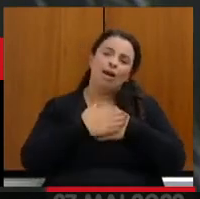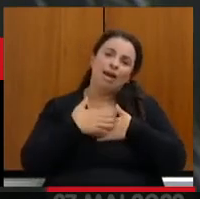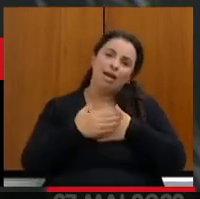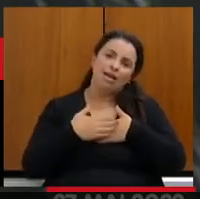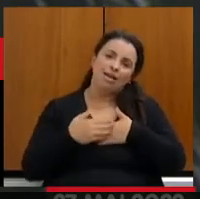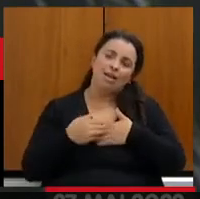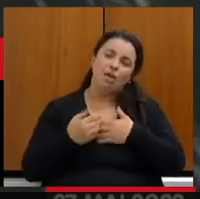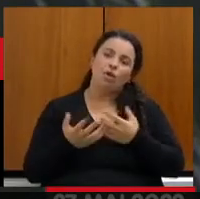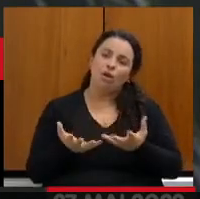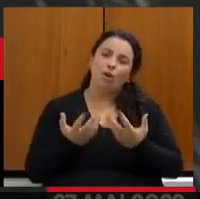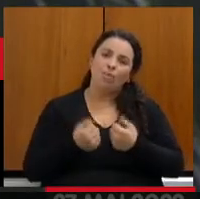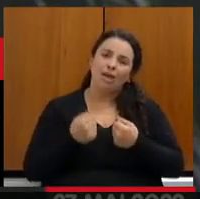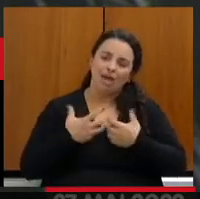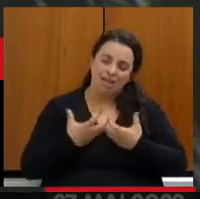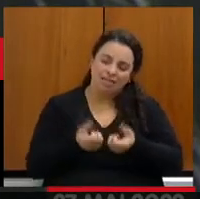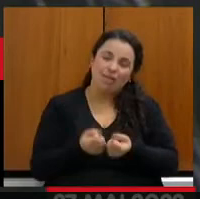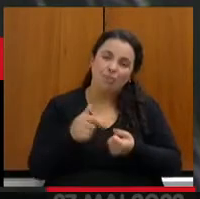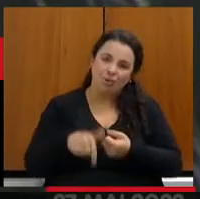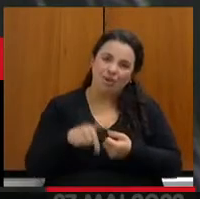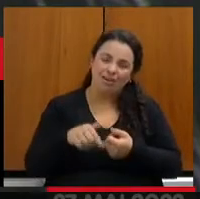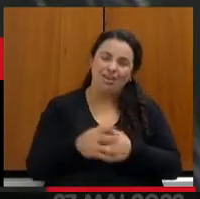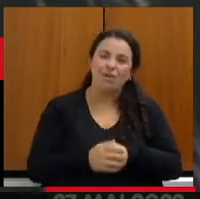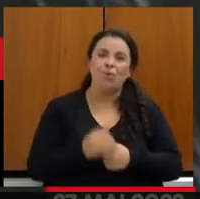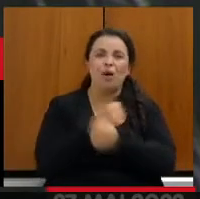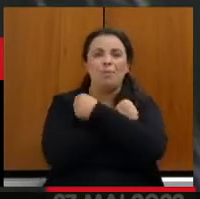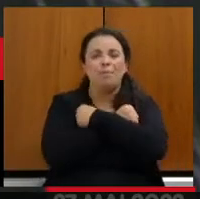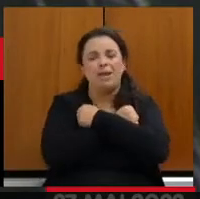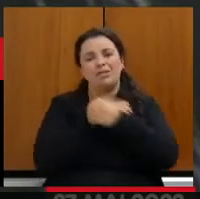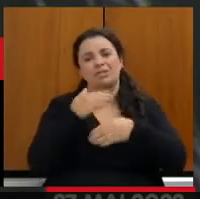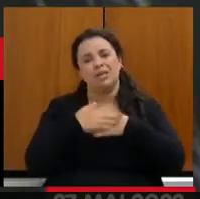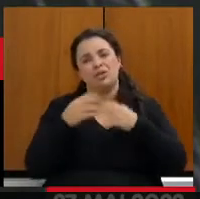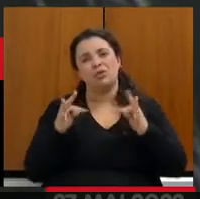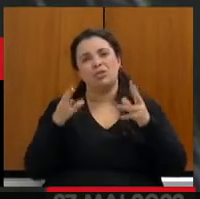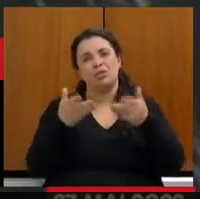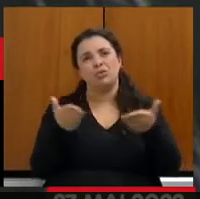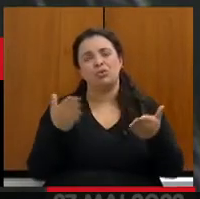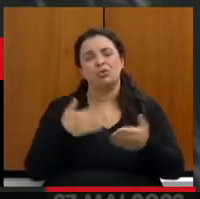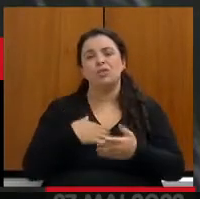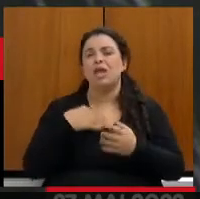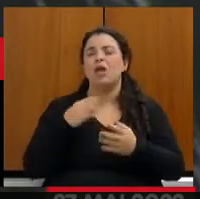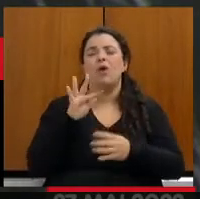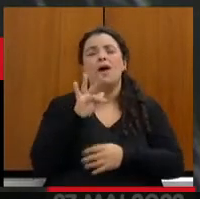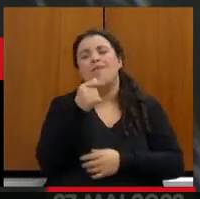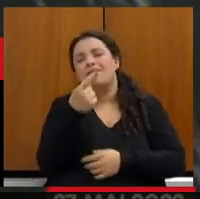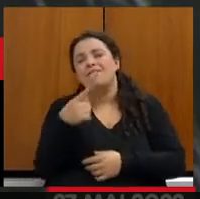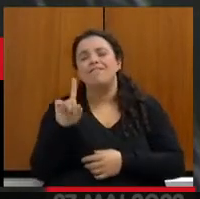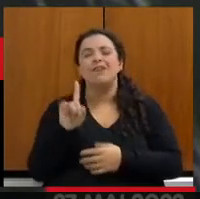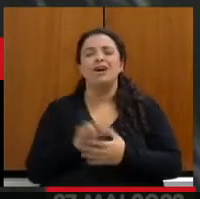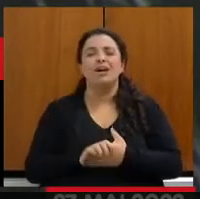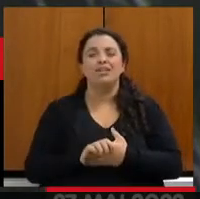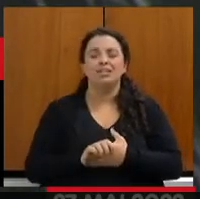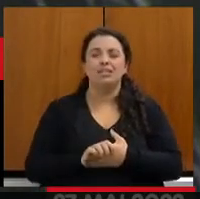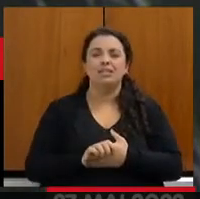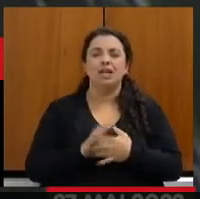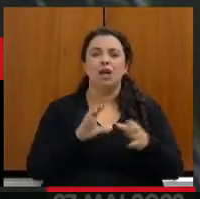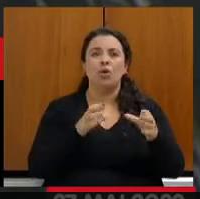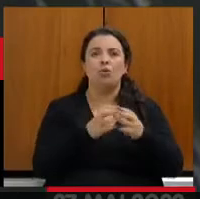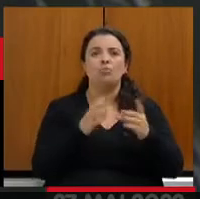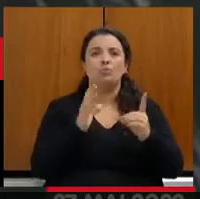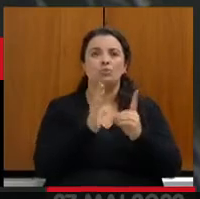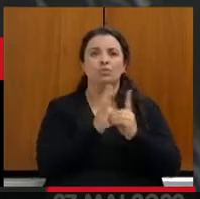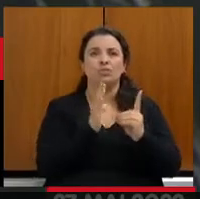um abraço carinhoso em todos vocês sou muito fã tenho um carinho muito grande pelos índios